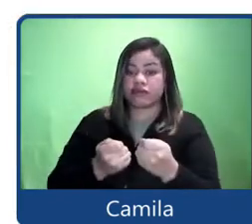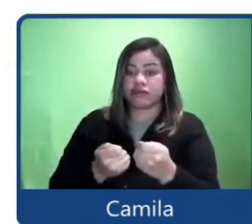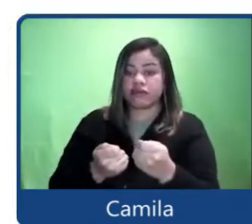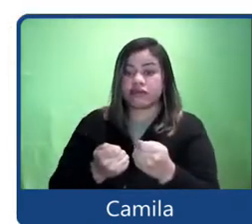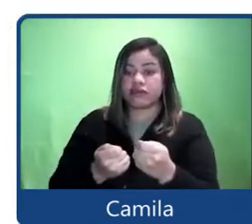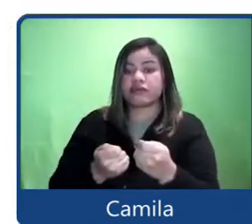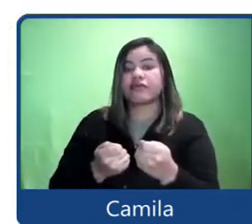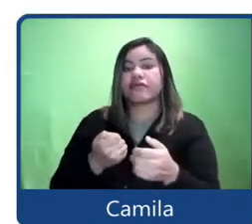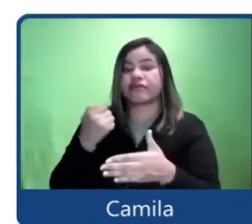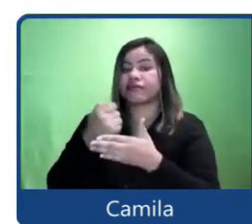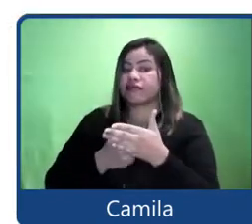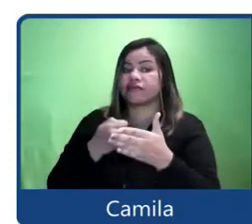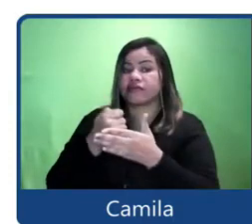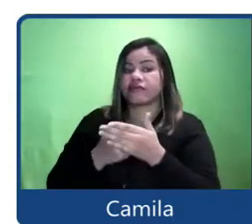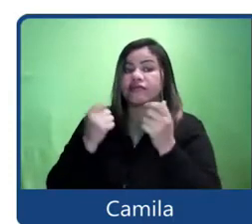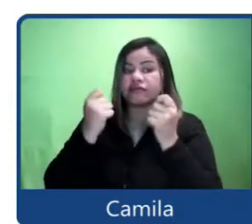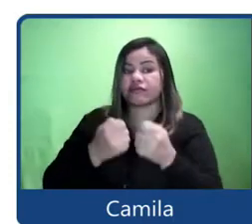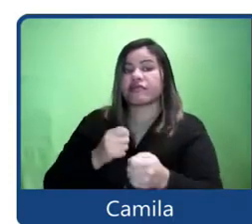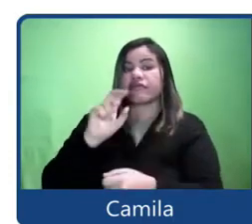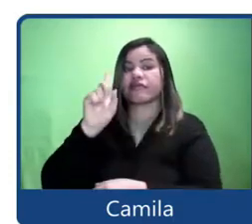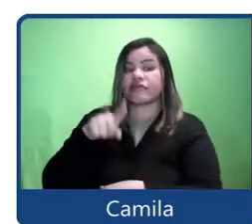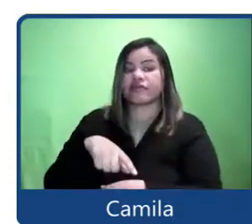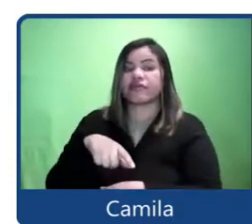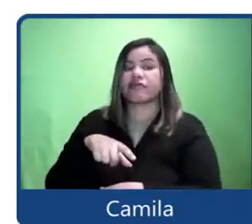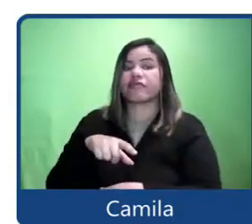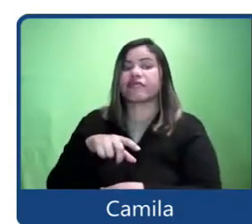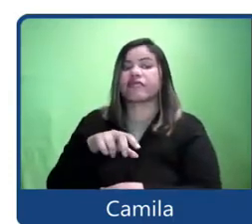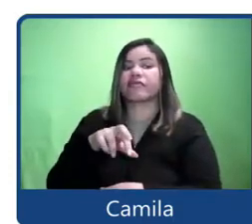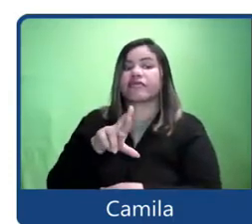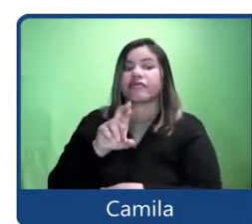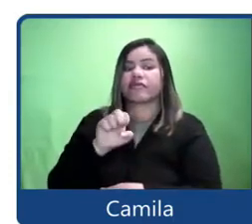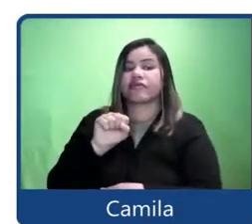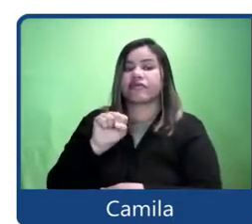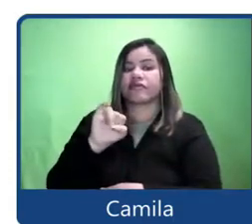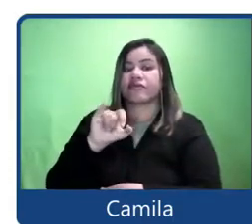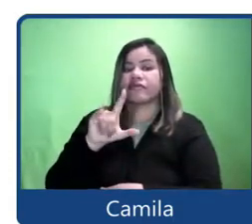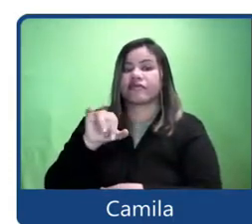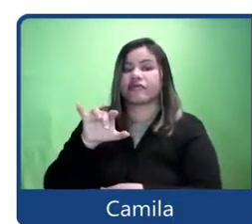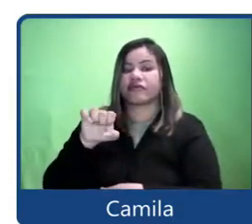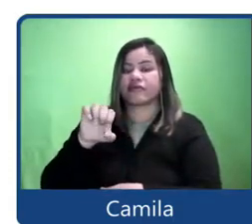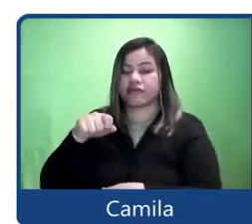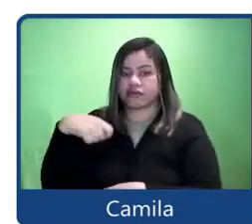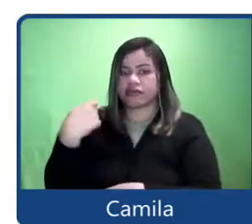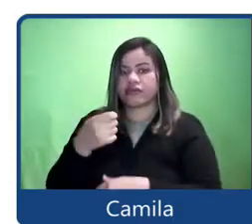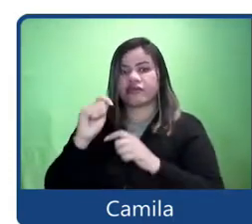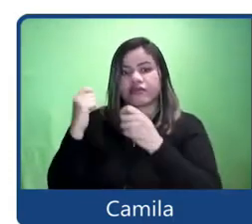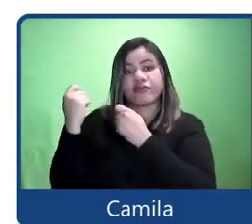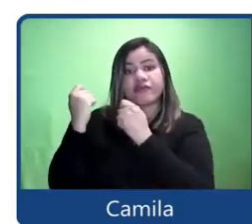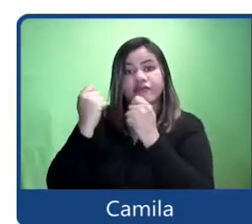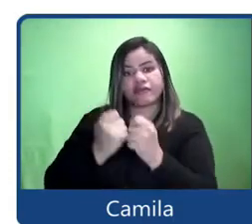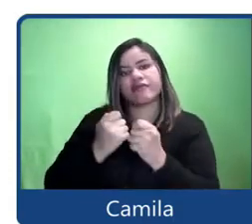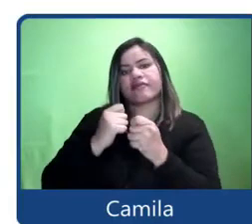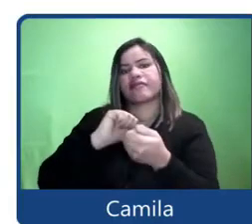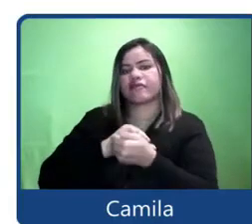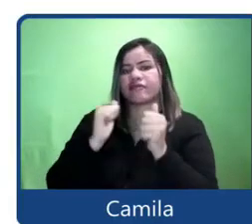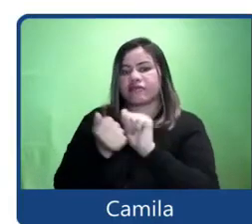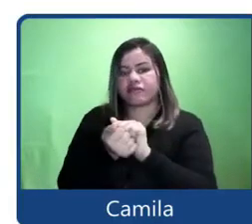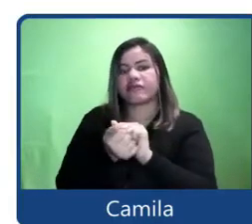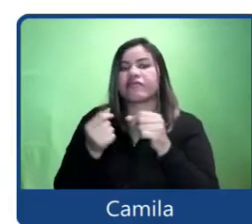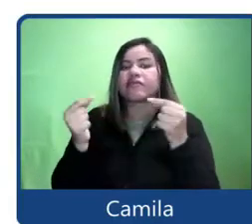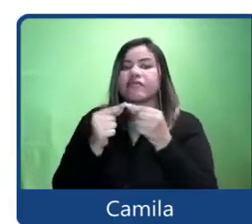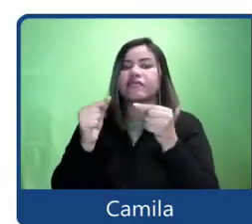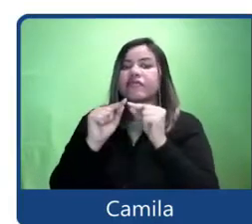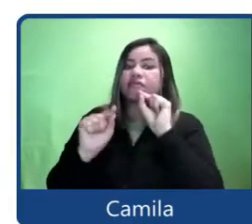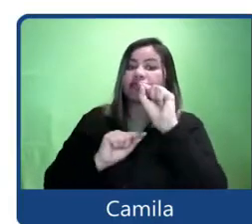né, segundo Giddens, o inverso de vulnerabilidade, que seria a capacidade de resistir a mudanças ou